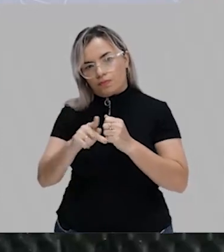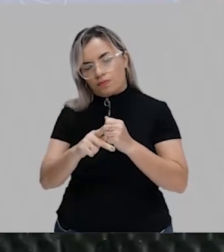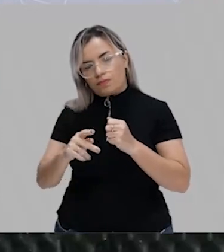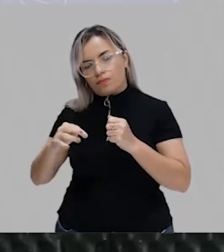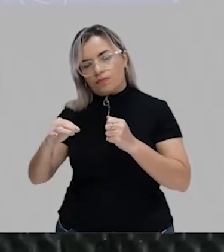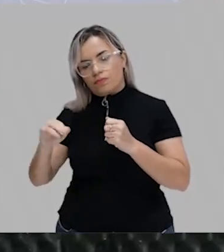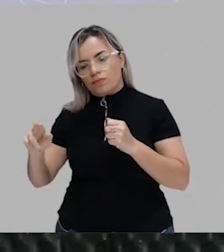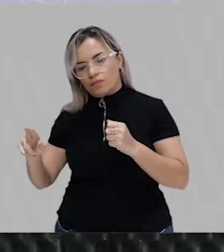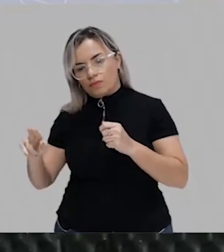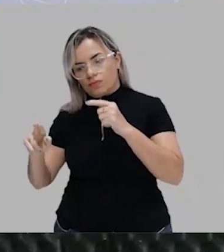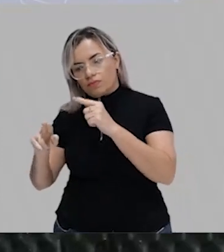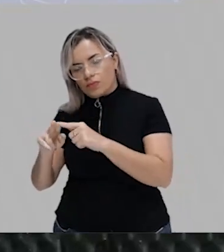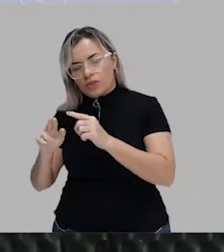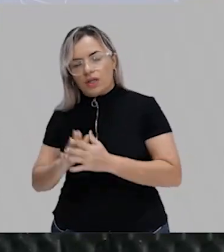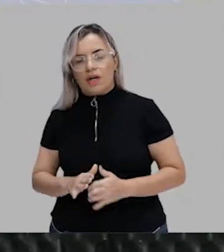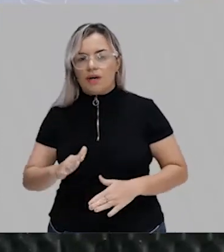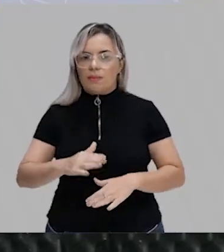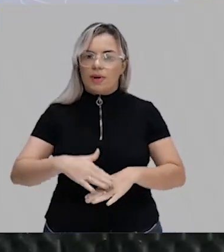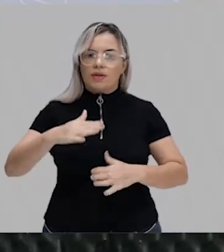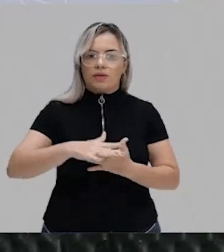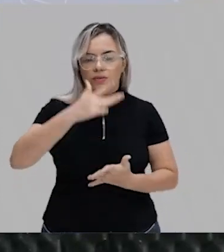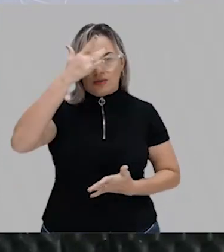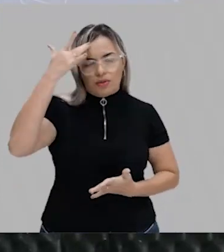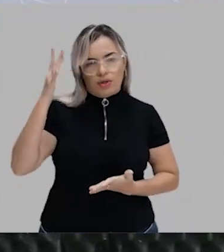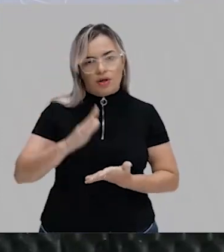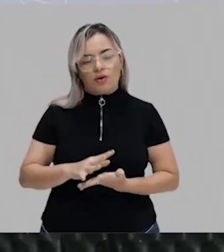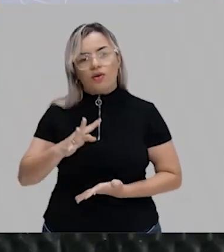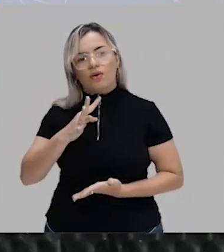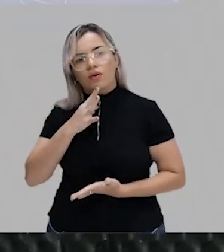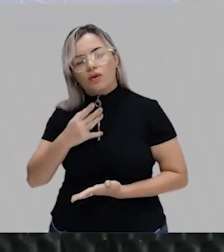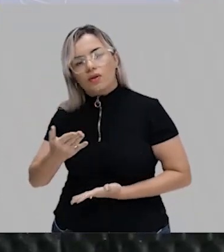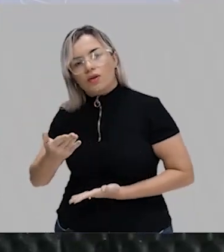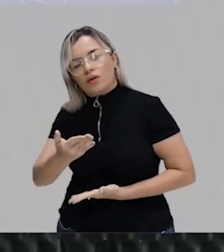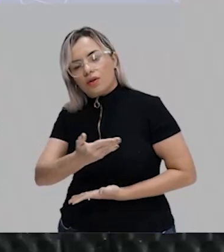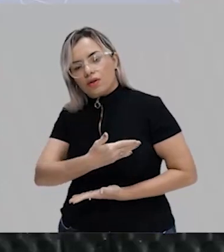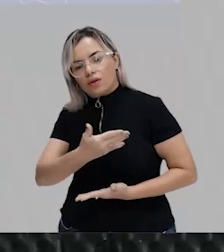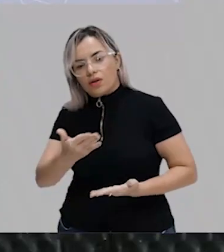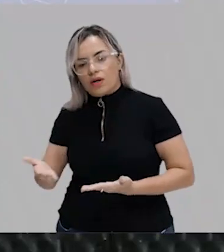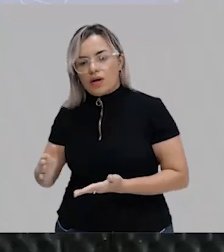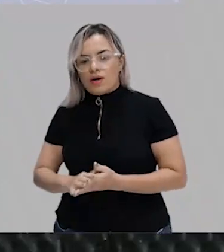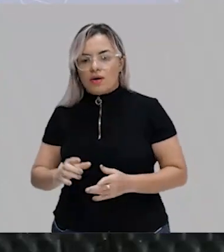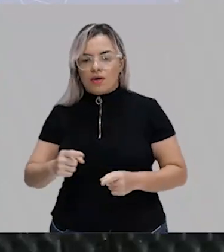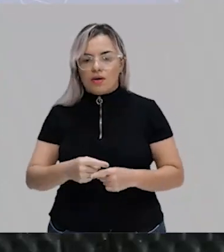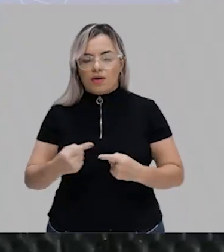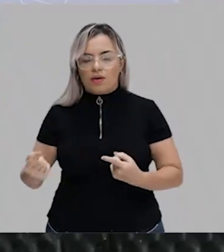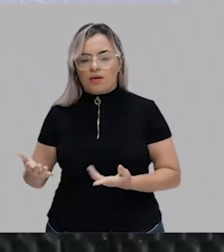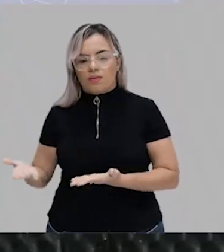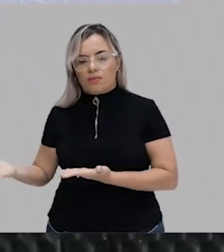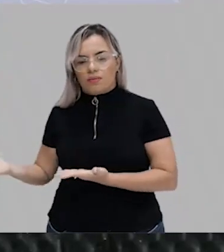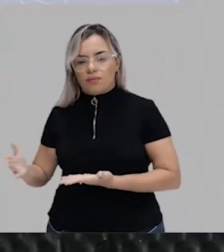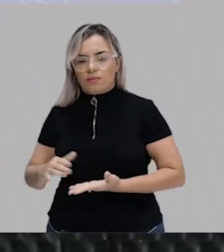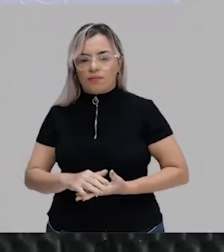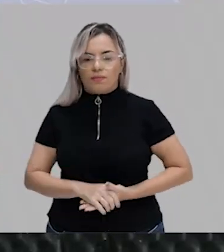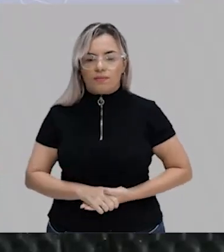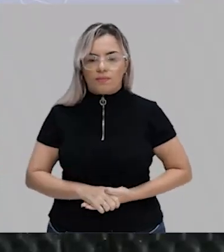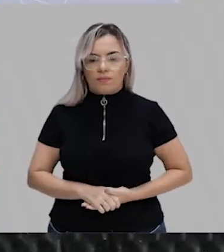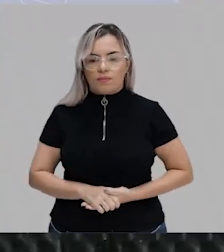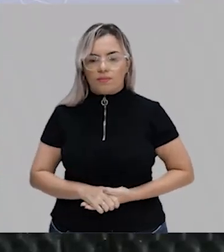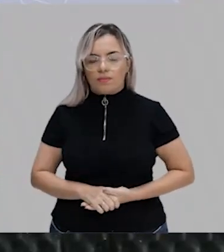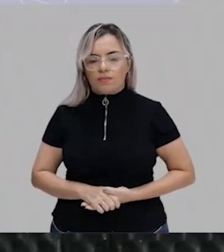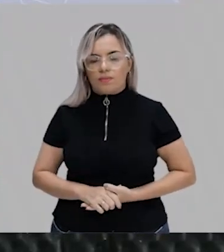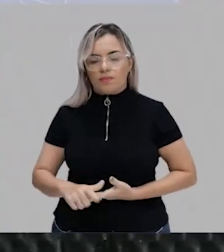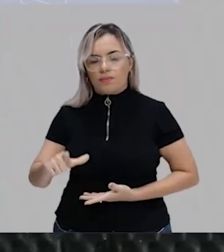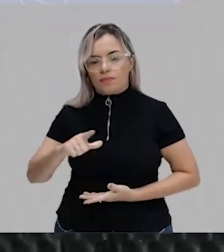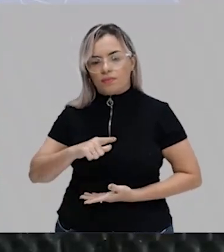conhecidas. Usted, sempre dessa forma, tá? Me referindo a um senhor, a senhora, com uma certa formalidade. Então, se eu